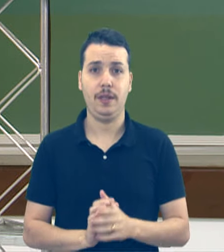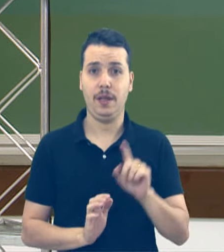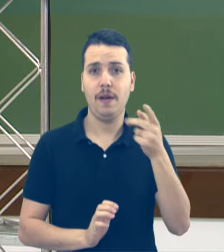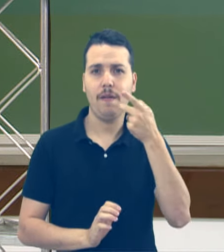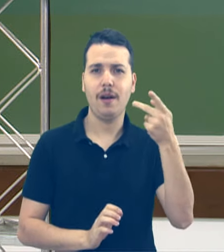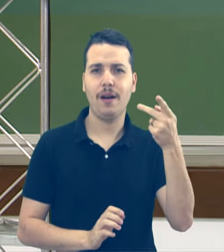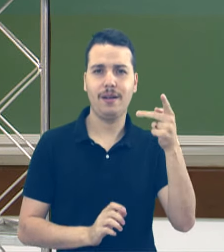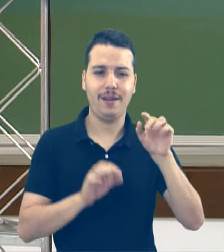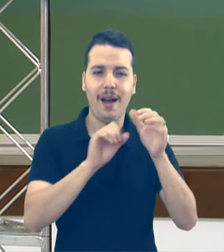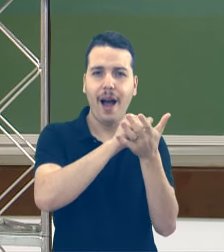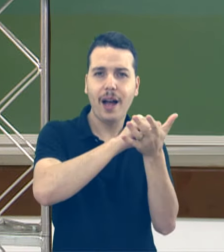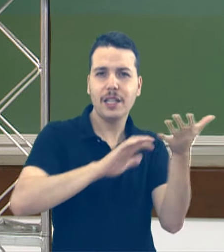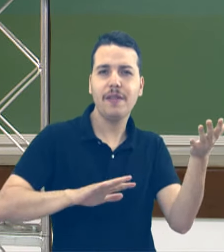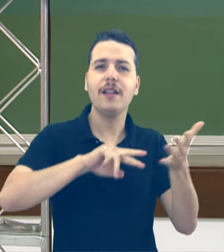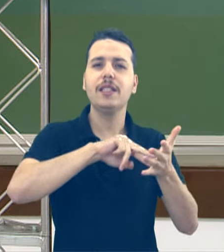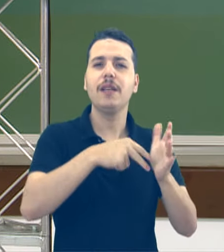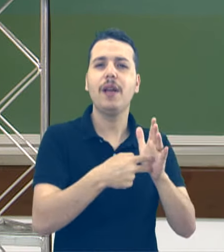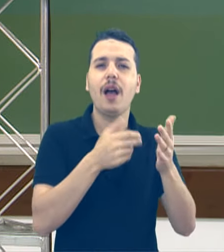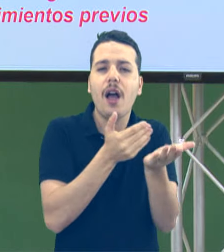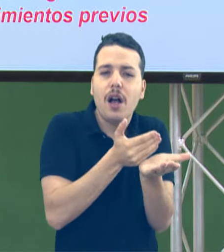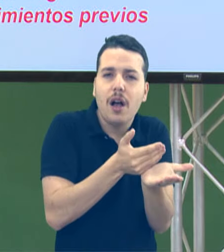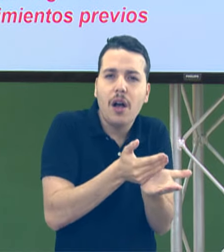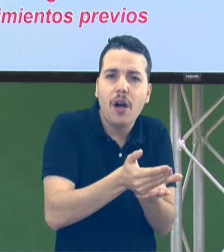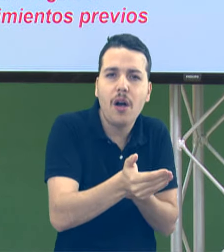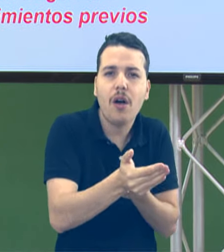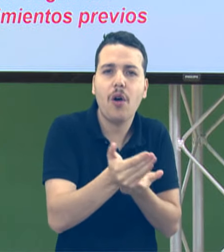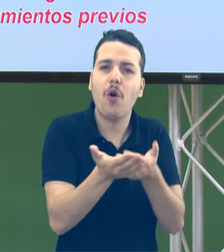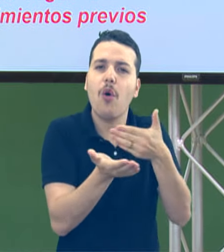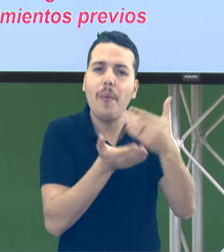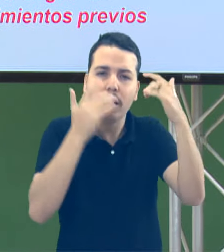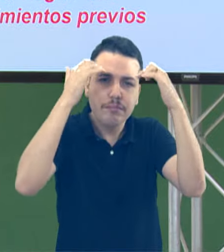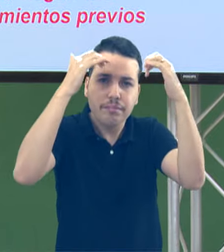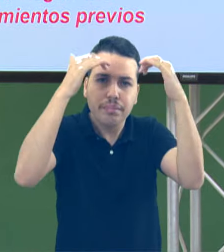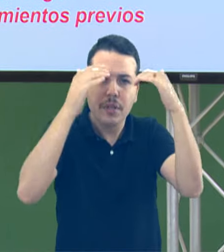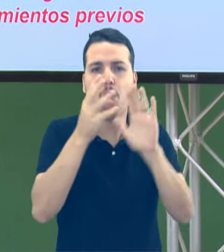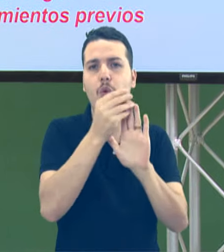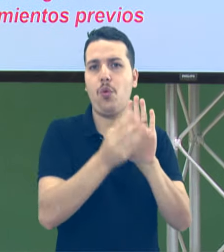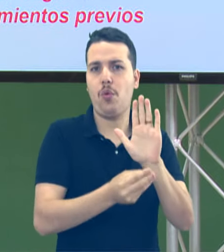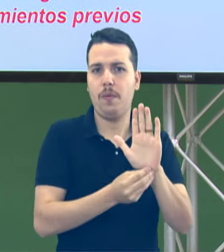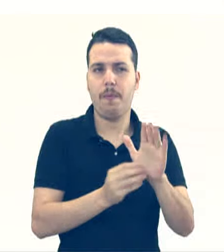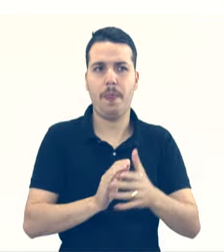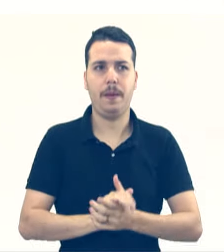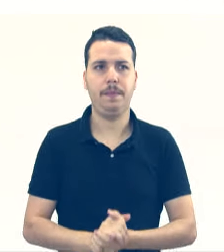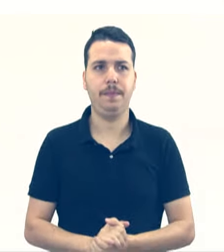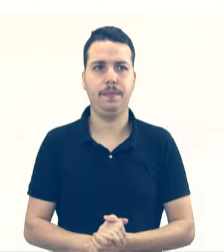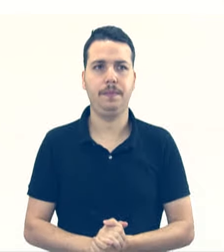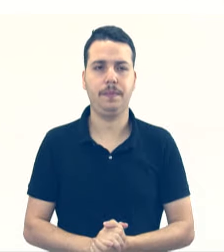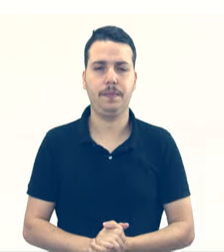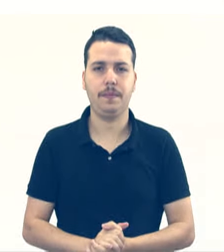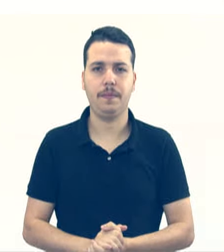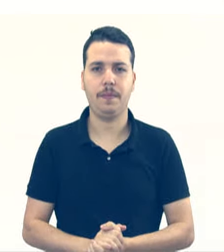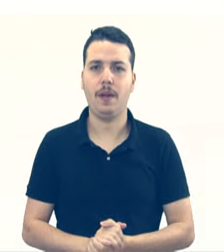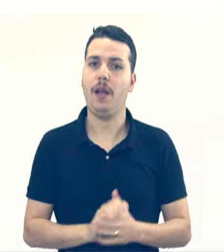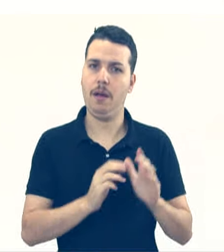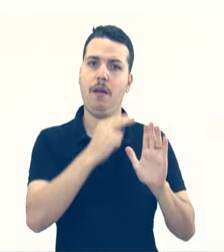que seria uma introdução, uma reflexão para o nosso conteúdo. Primeiro, reflexionando sobre